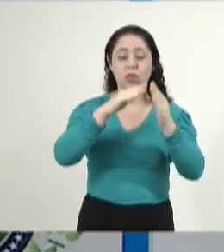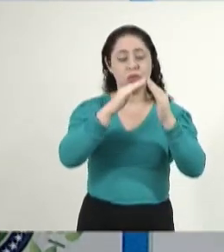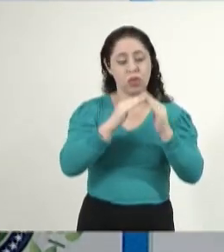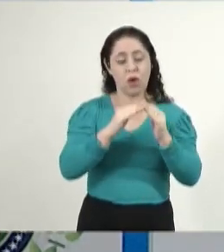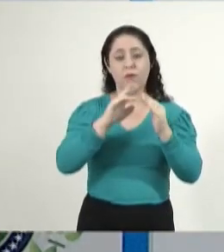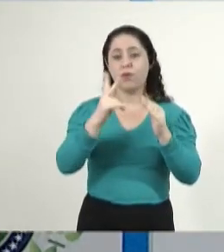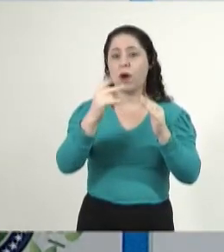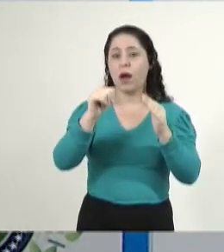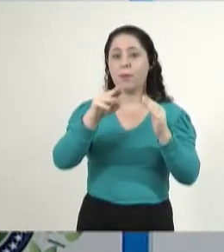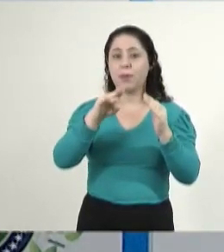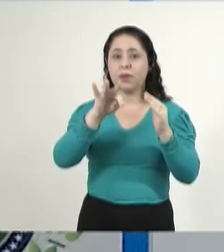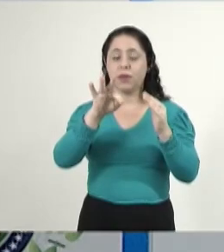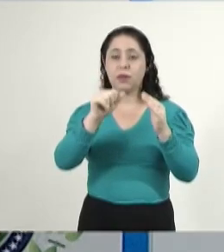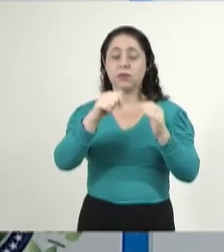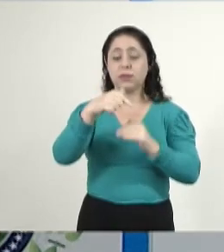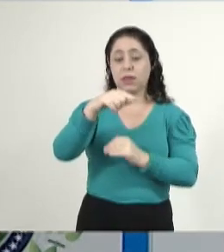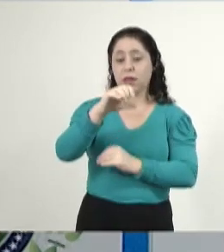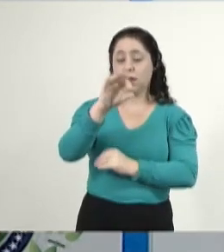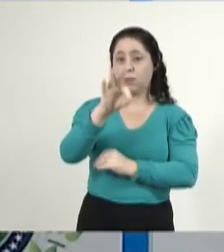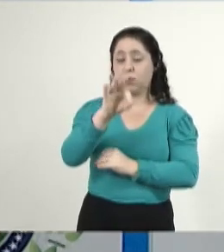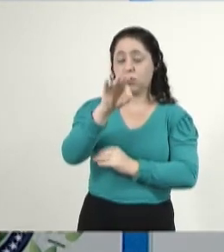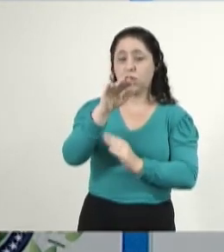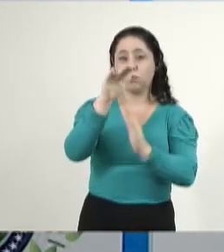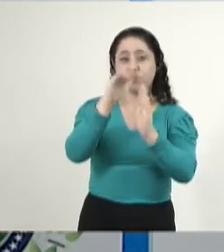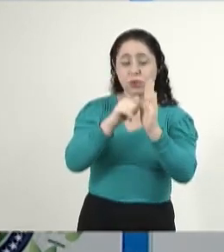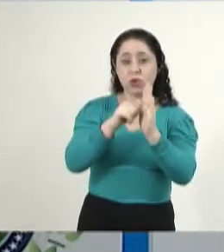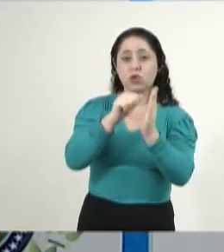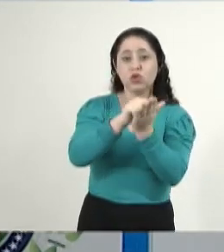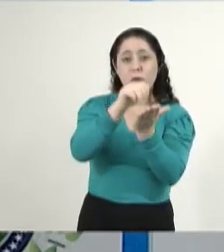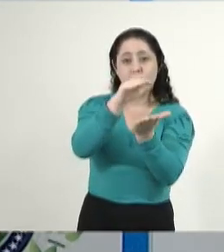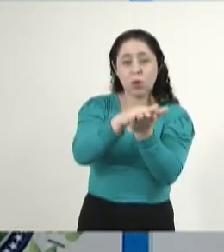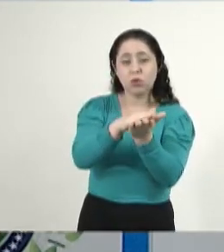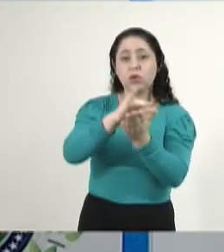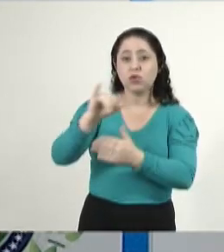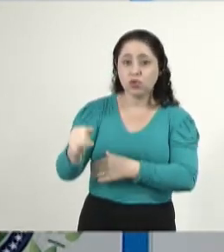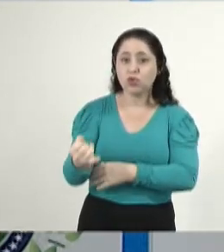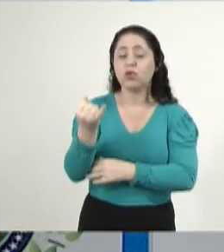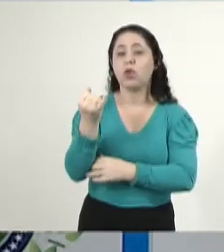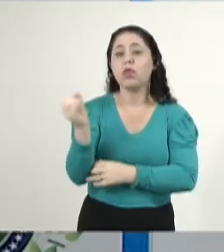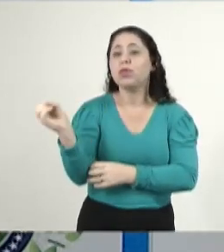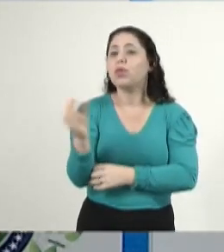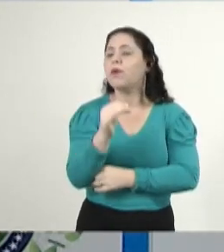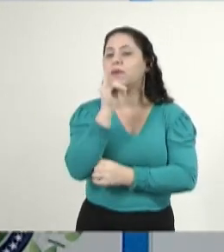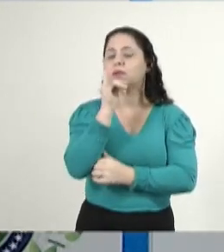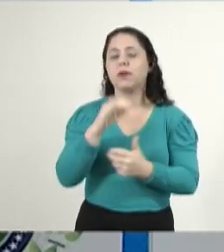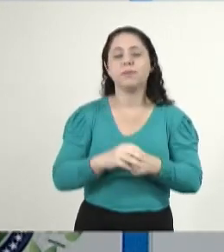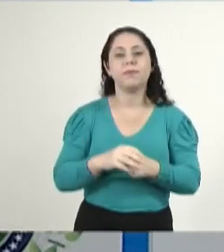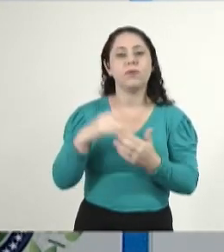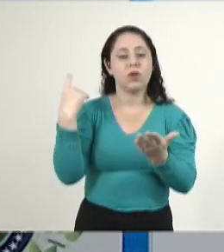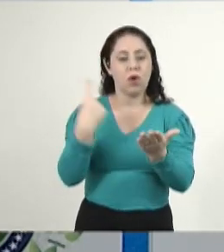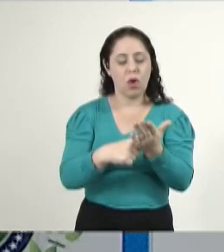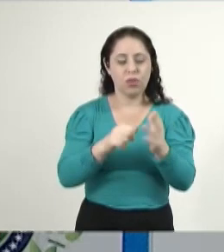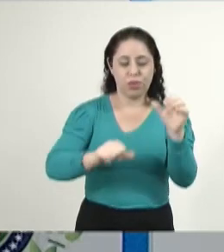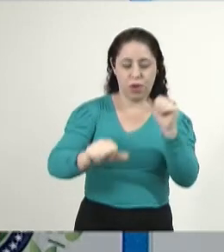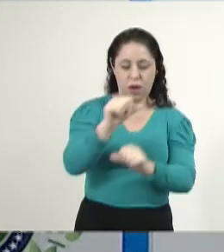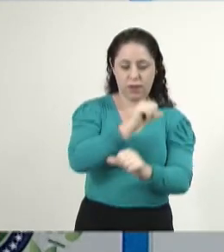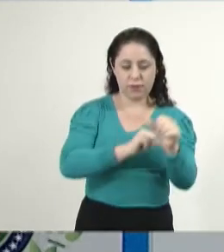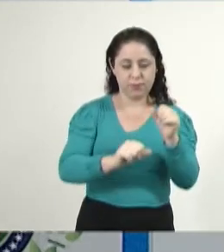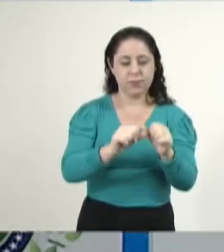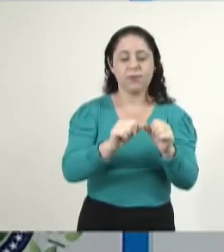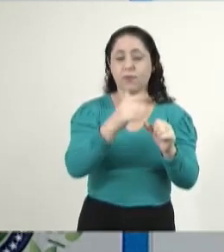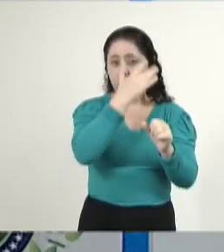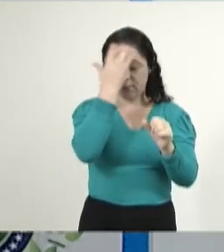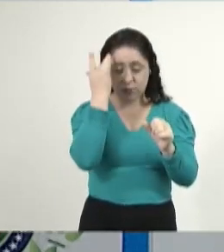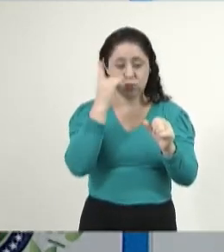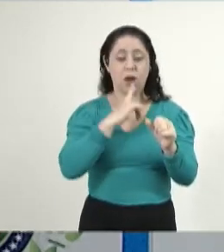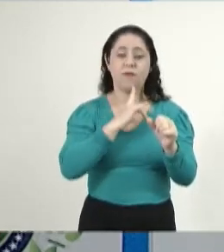Habitar, 70% de desconto em juros e multa por uma novação da dívida, de certa maneira uma repactuação. O